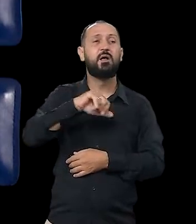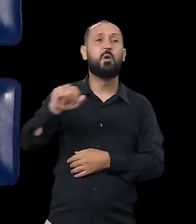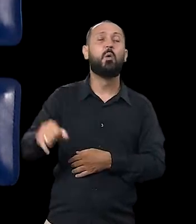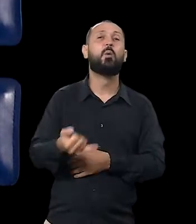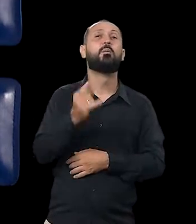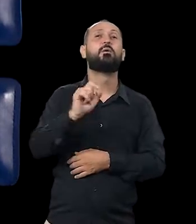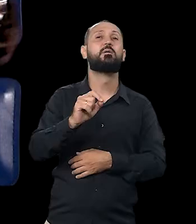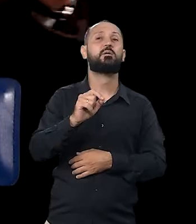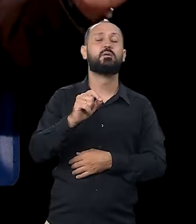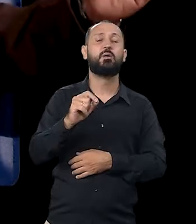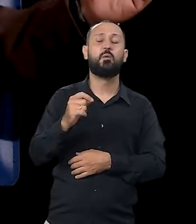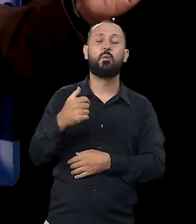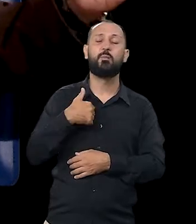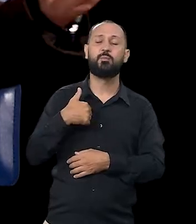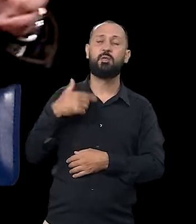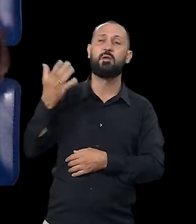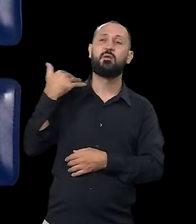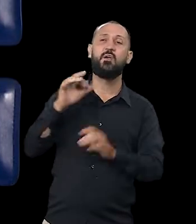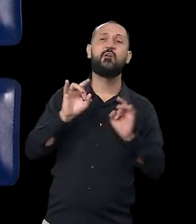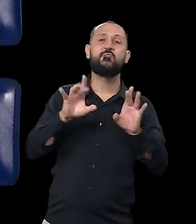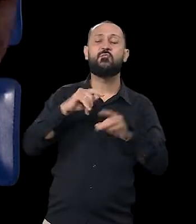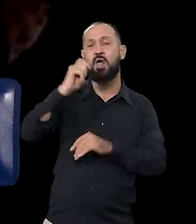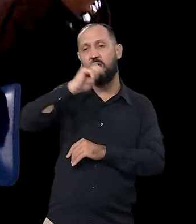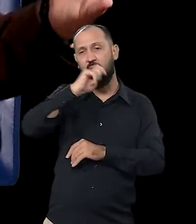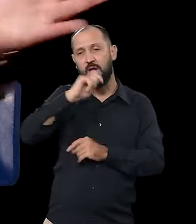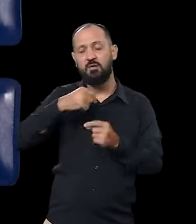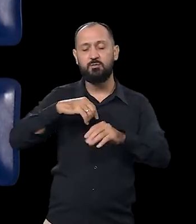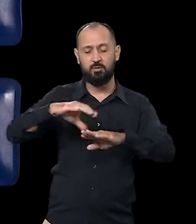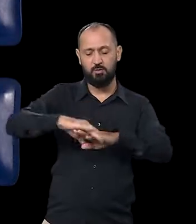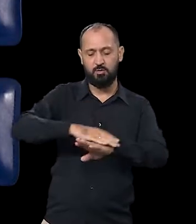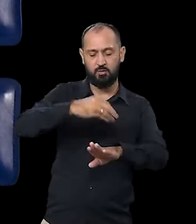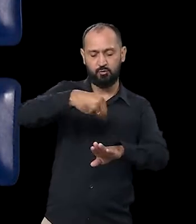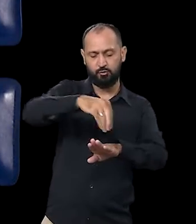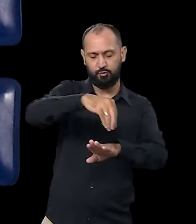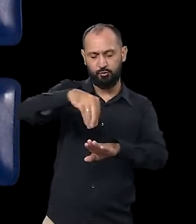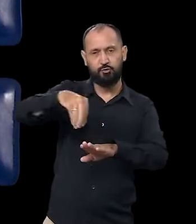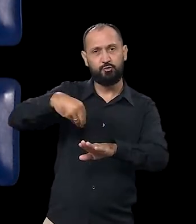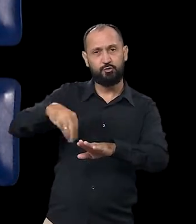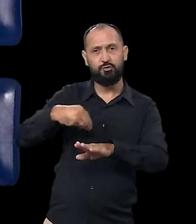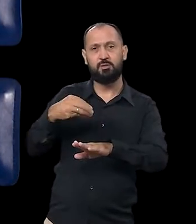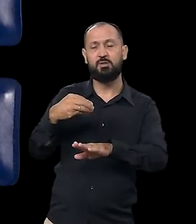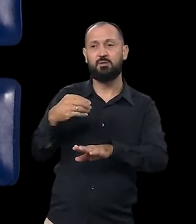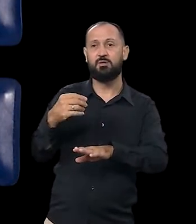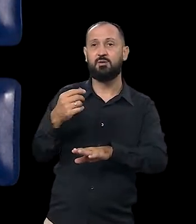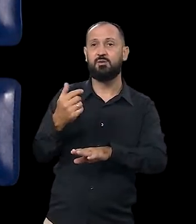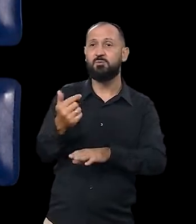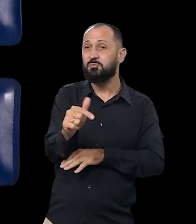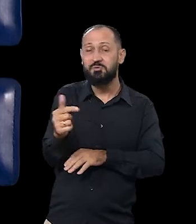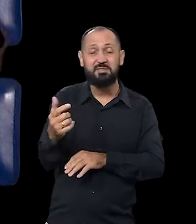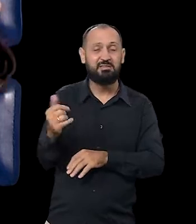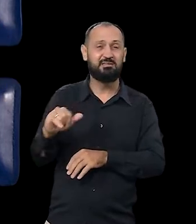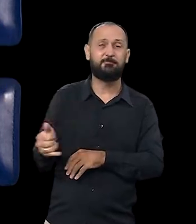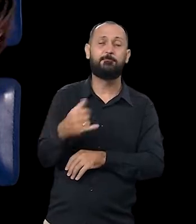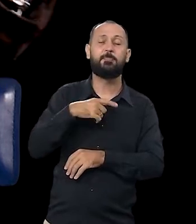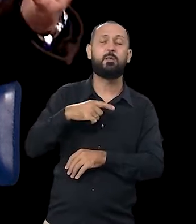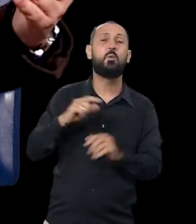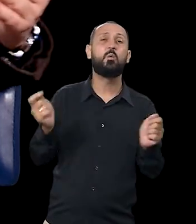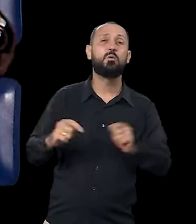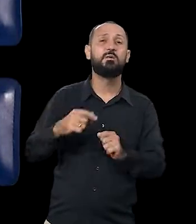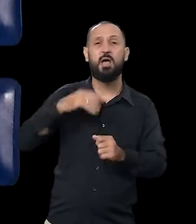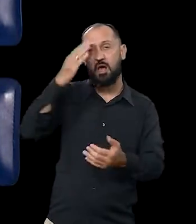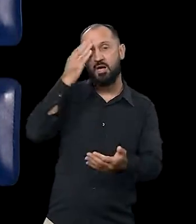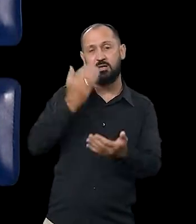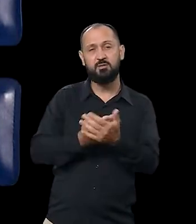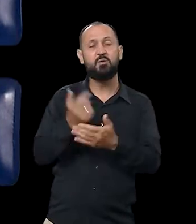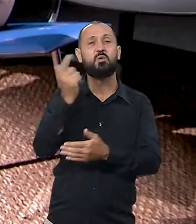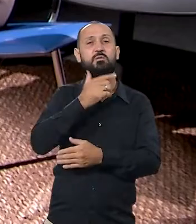uma oportunidade que até então, né, vendendo picolé, engraxando, eu não tinha, isso projetou a possibilidade de acreditar